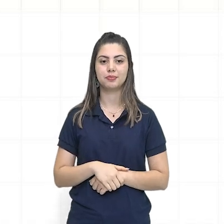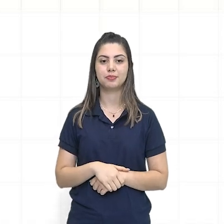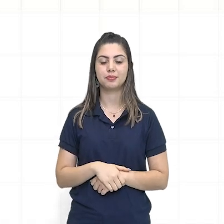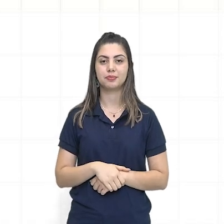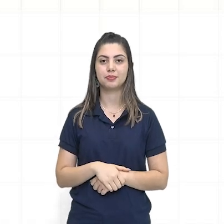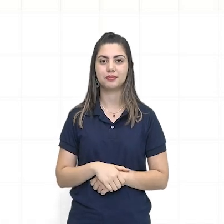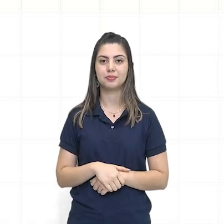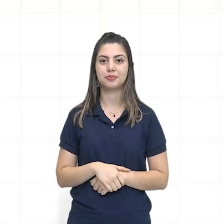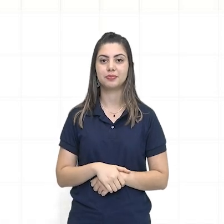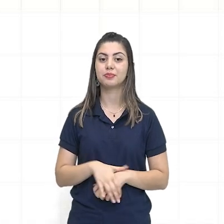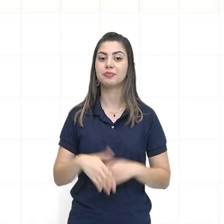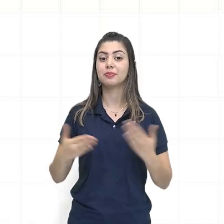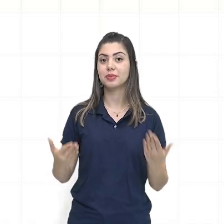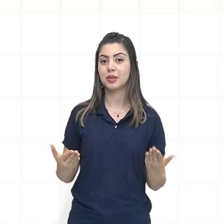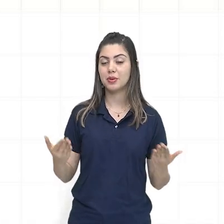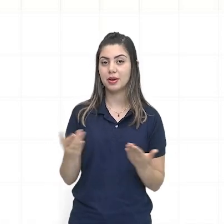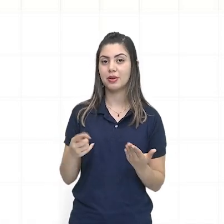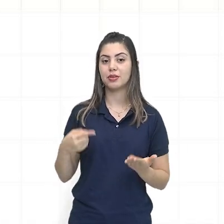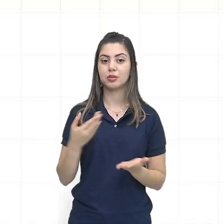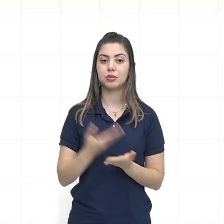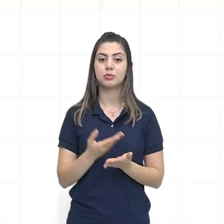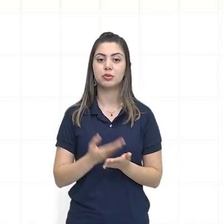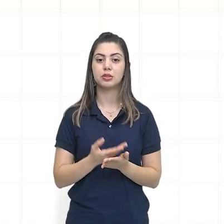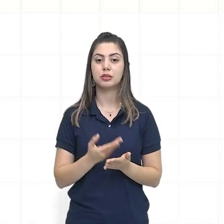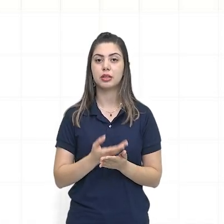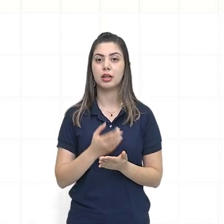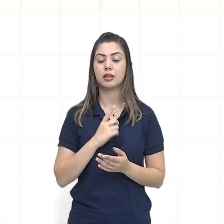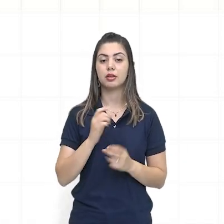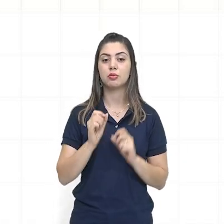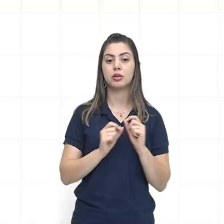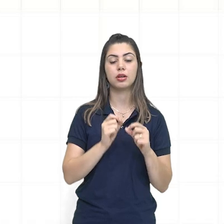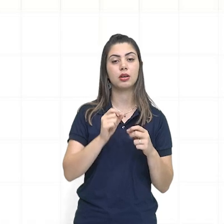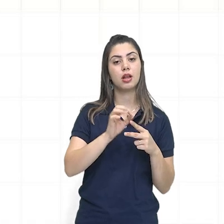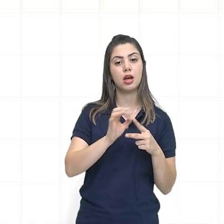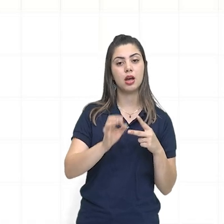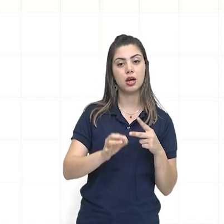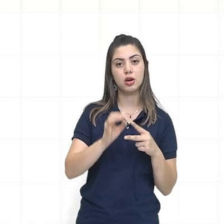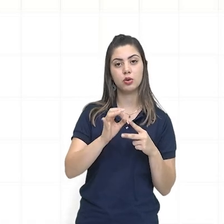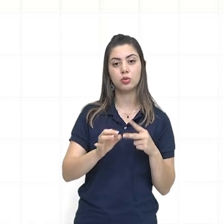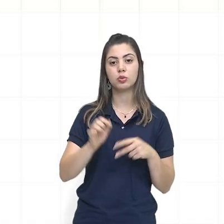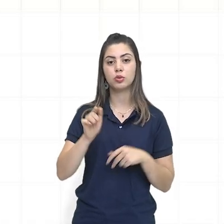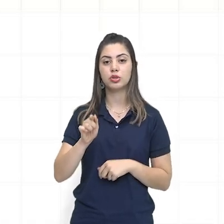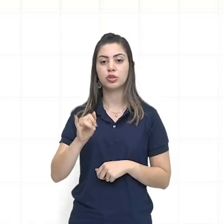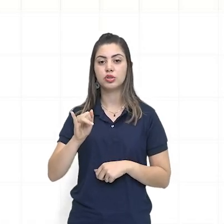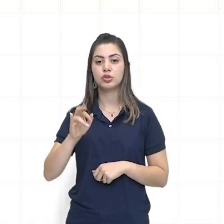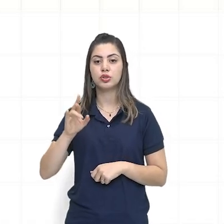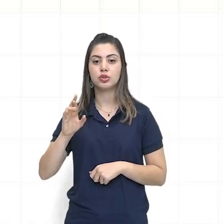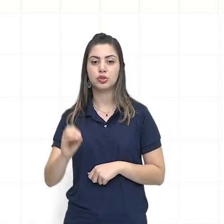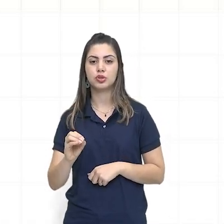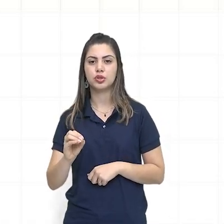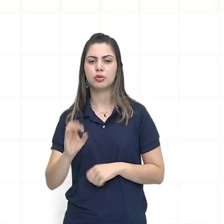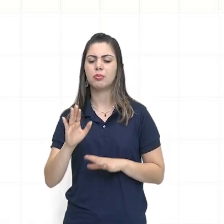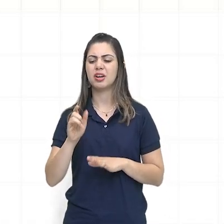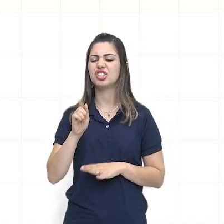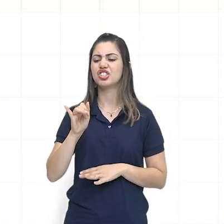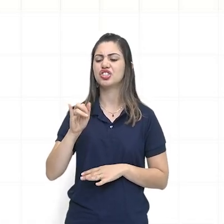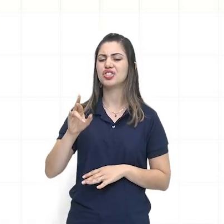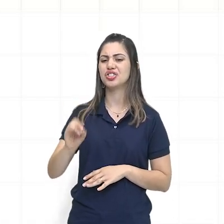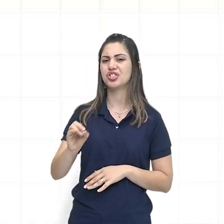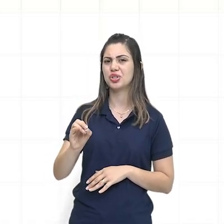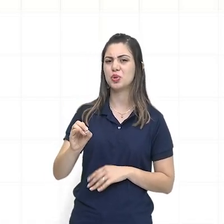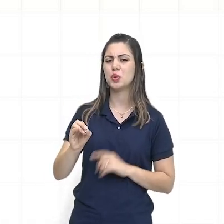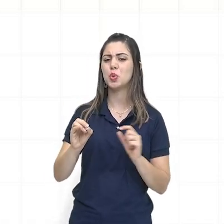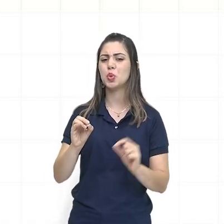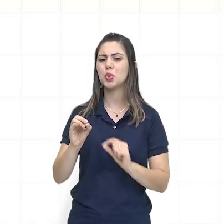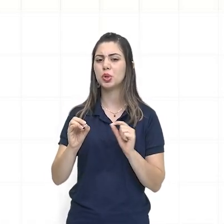E agora a gente vai ver a relação entre ângulo e giro. Primeiro, o que é um giro? Ele